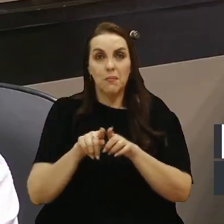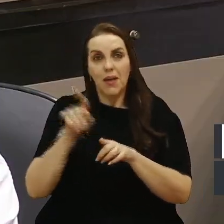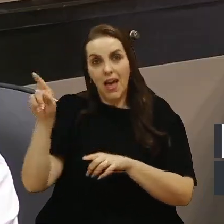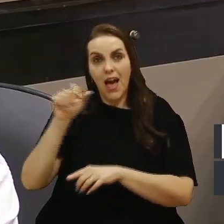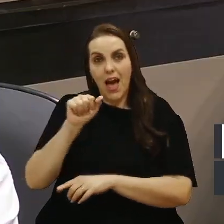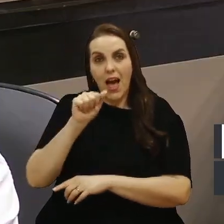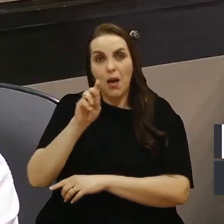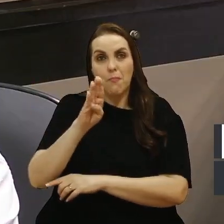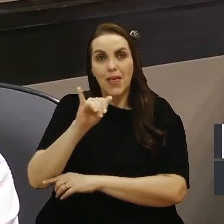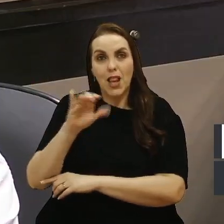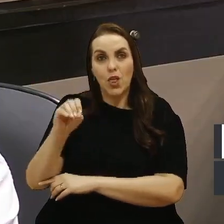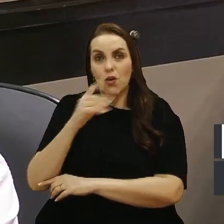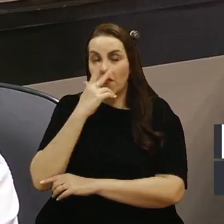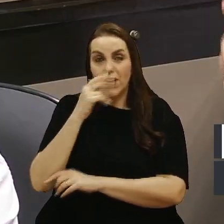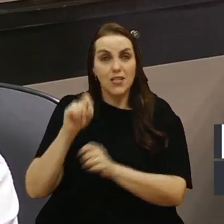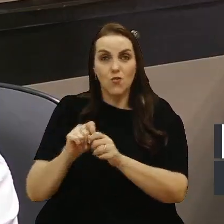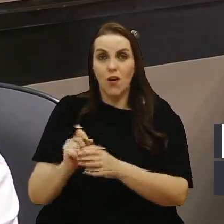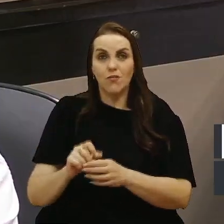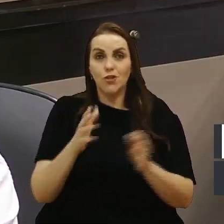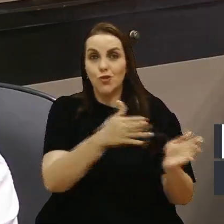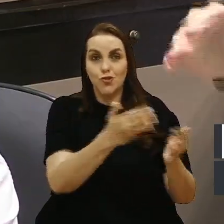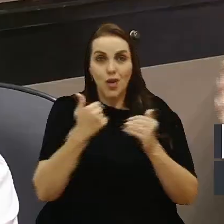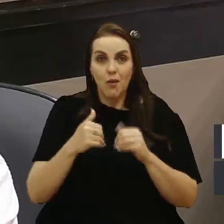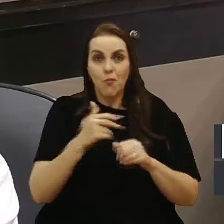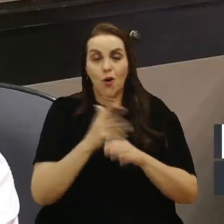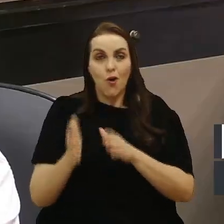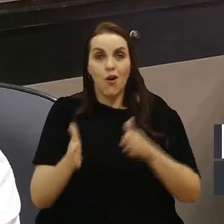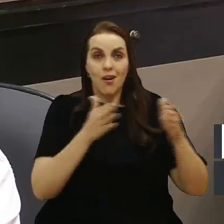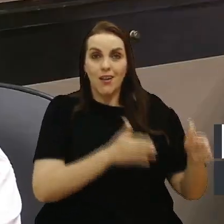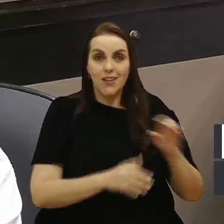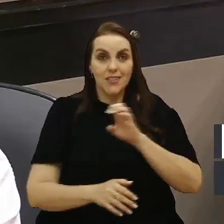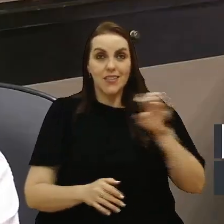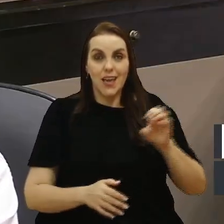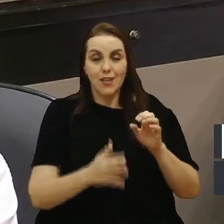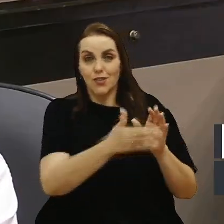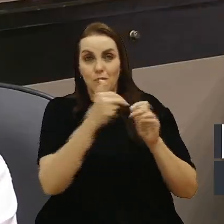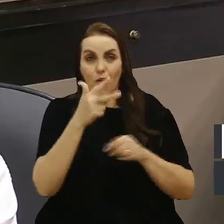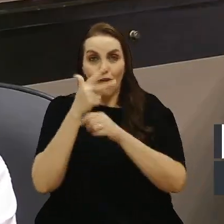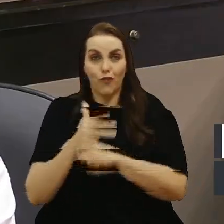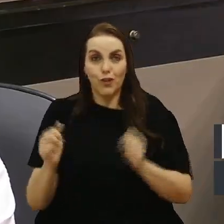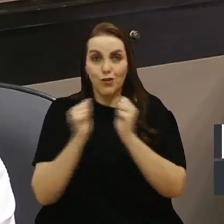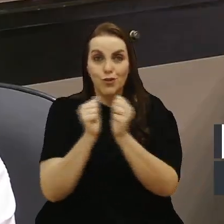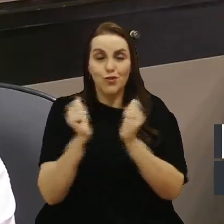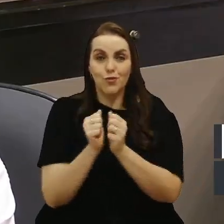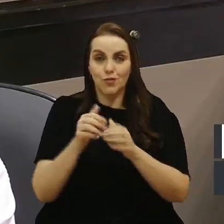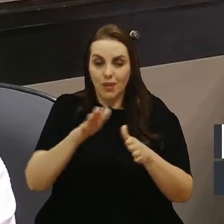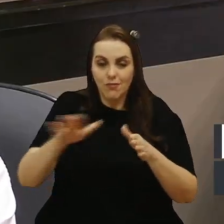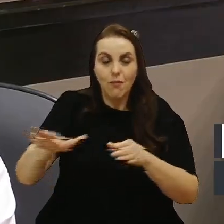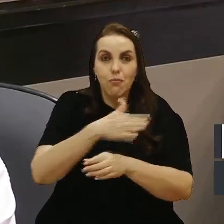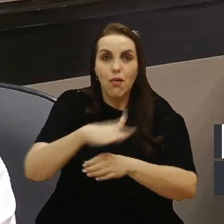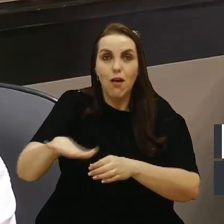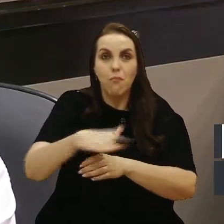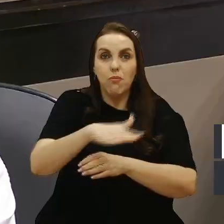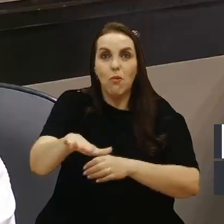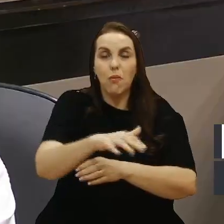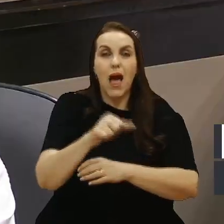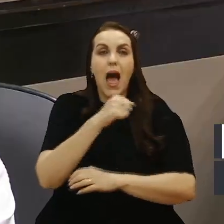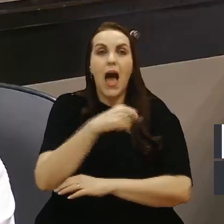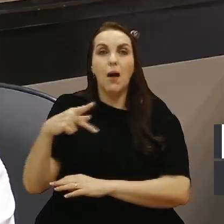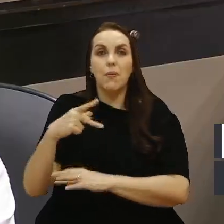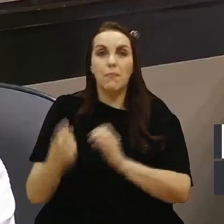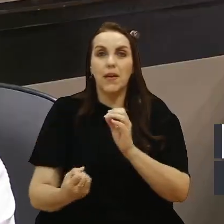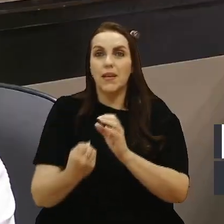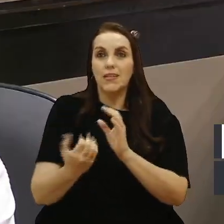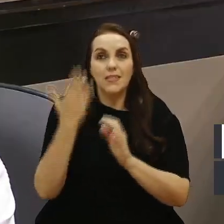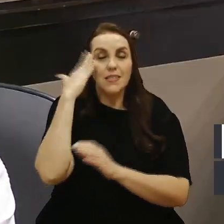vereador Capitão? Chamou a pessoa de oposição, gravou um vídeo junto, começou a tampar os buracos, lançou um aplicativo para saber onde tem um buraco e tampar.